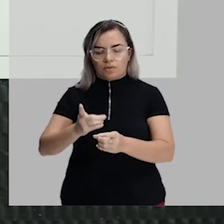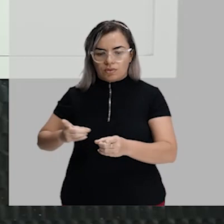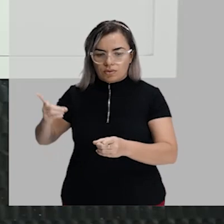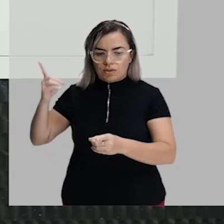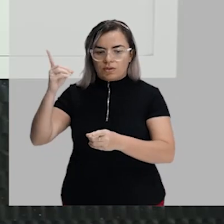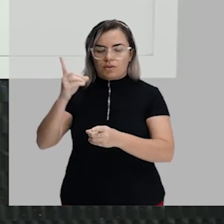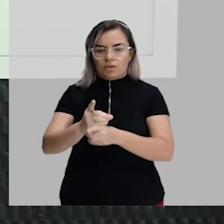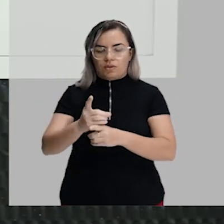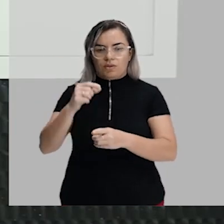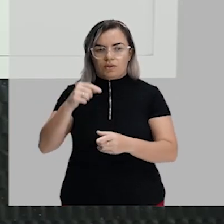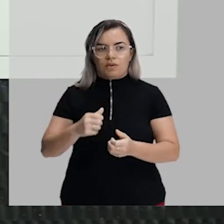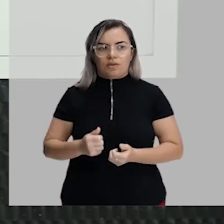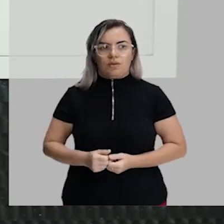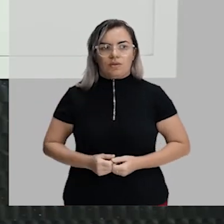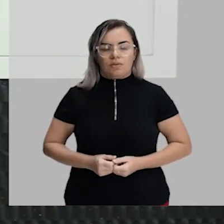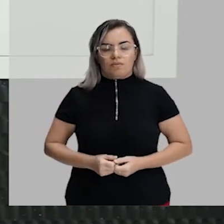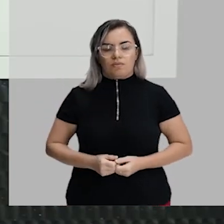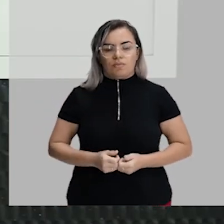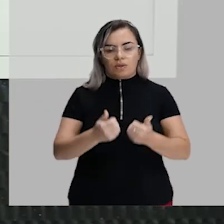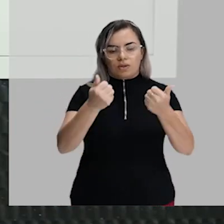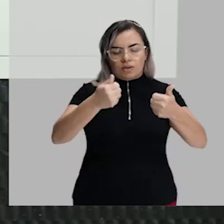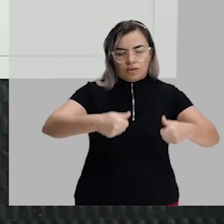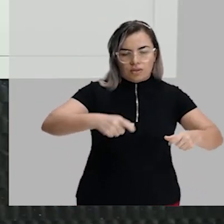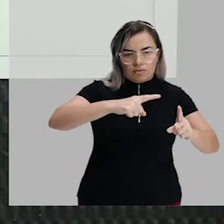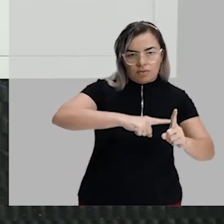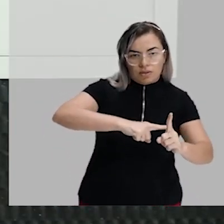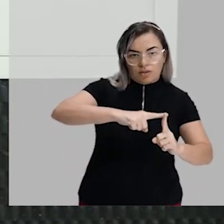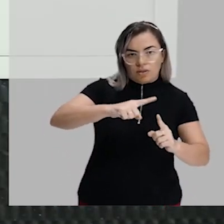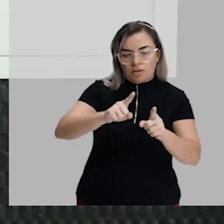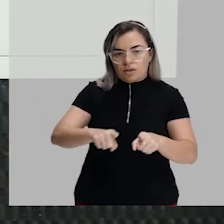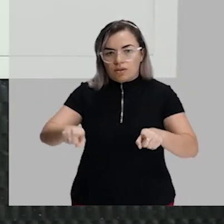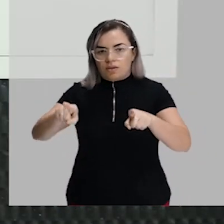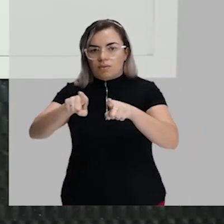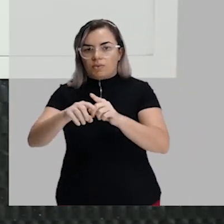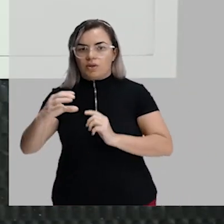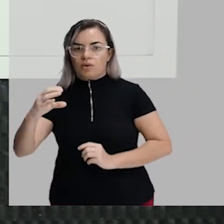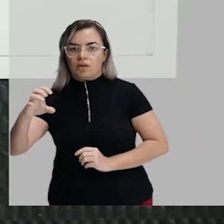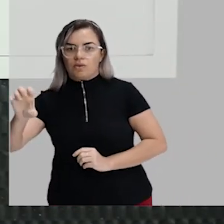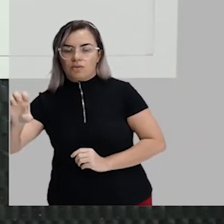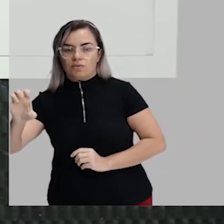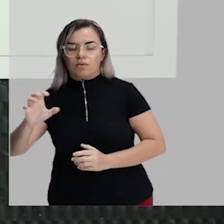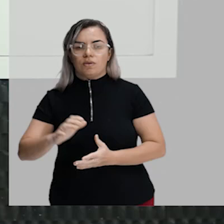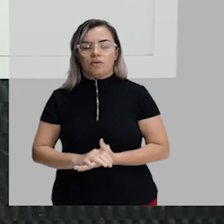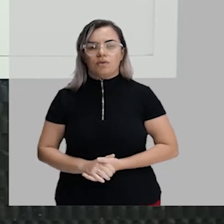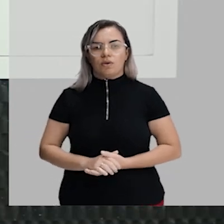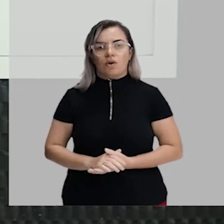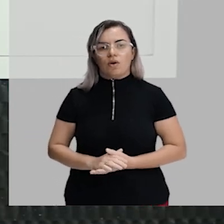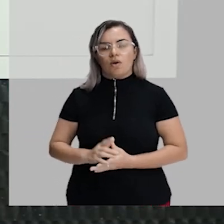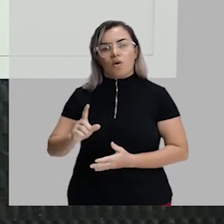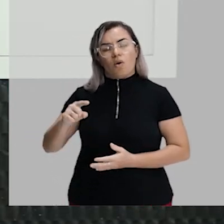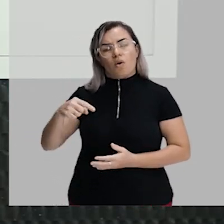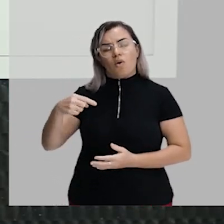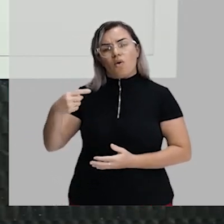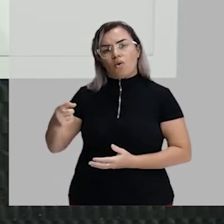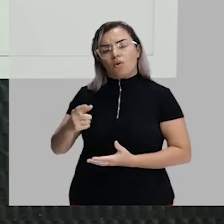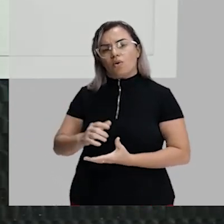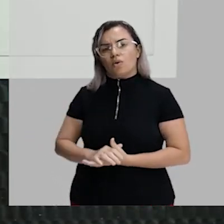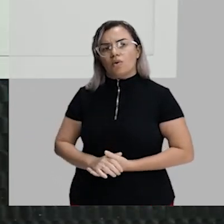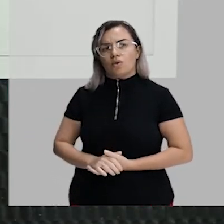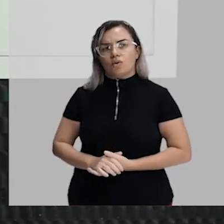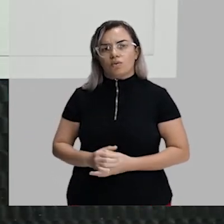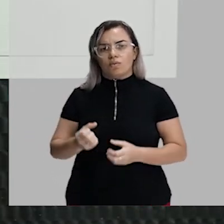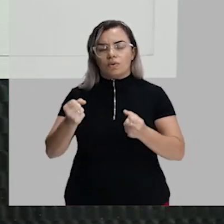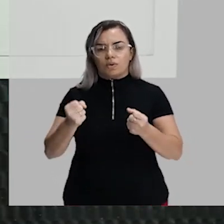a capacidade térmica e o calor específico. Bem facinho, né? Tem uma outra forma também de a gente encontrar esse mesmo